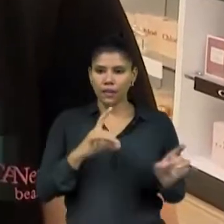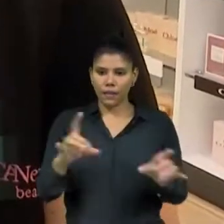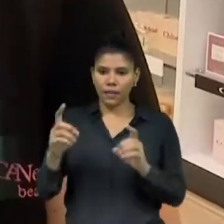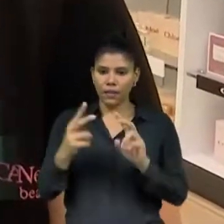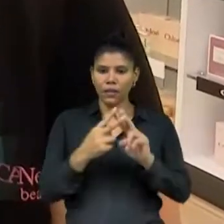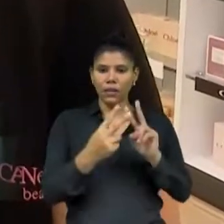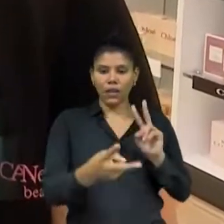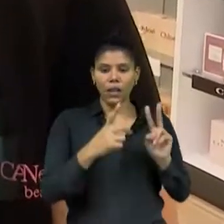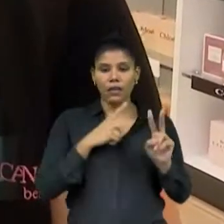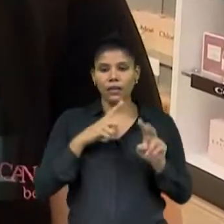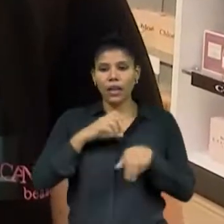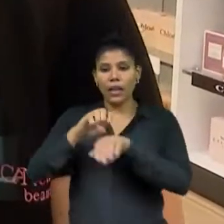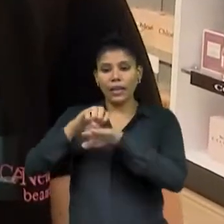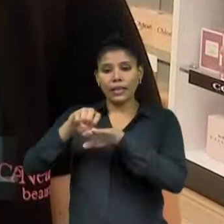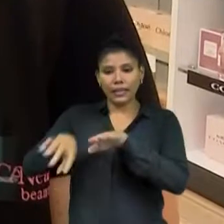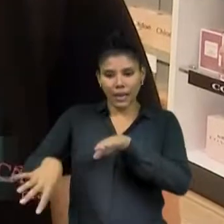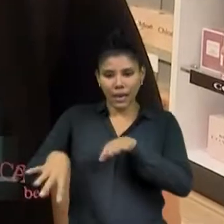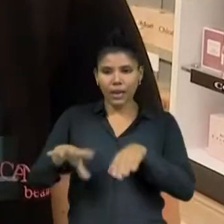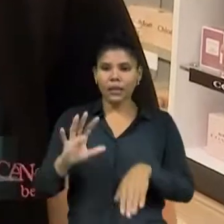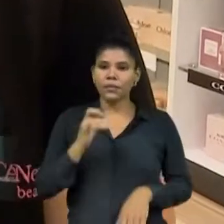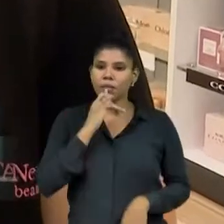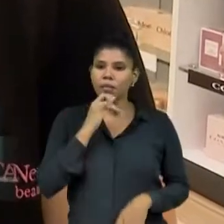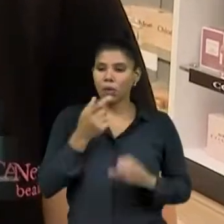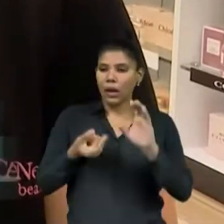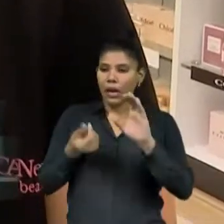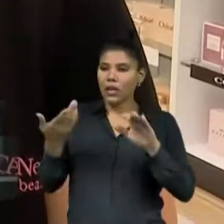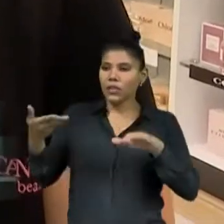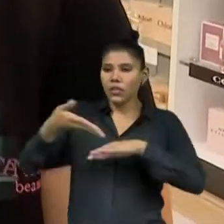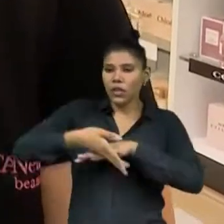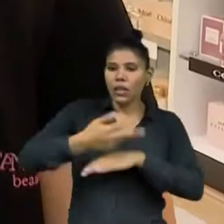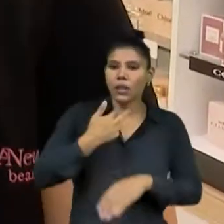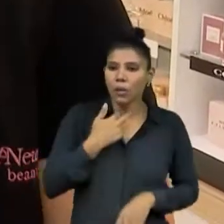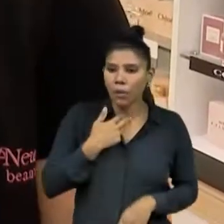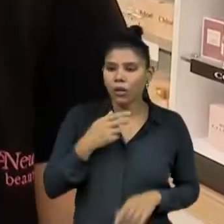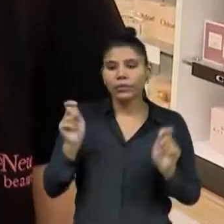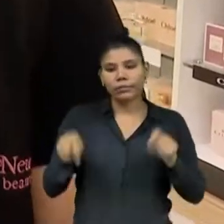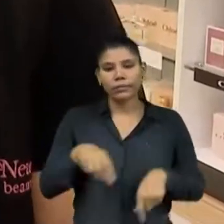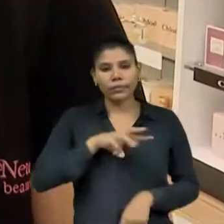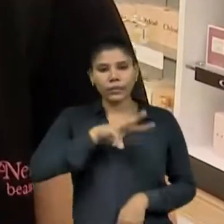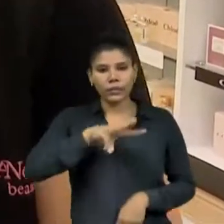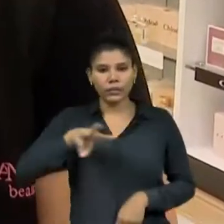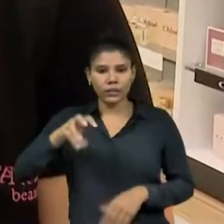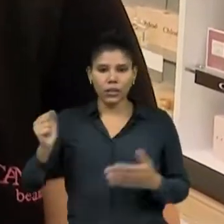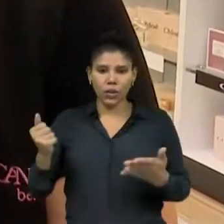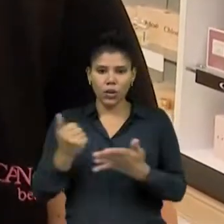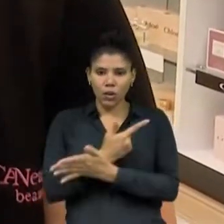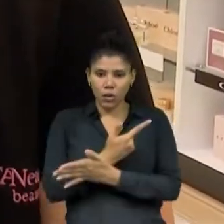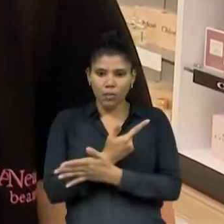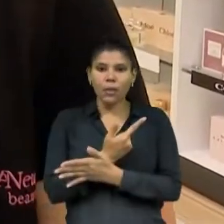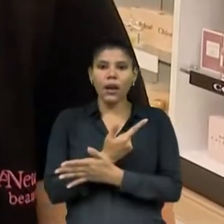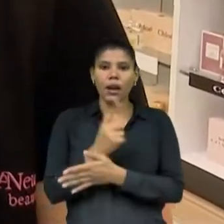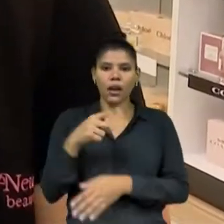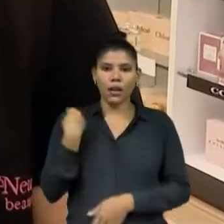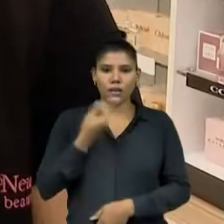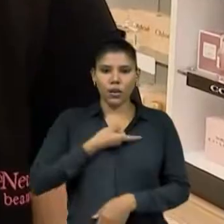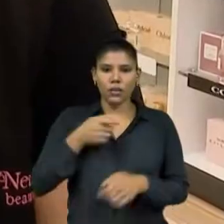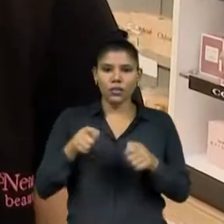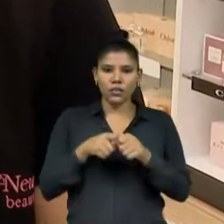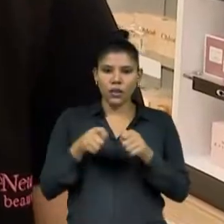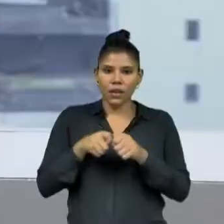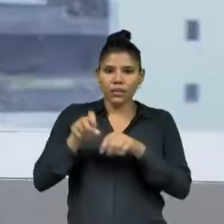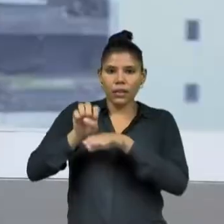entrega, tá? Então os clientes não podem vir até a loja, podem nos procurar pelos sites, pelo e-commerce, e a gente faz a entrega da sua